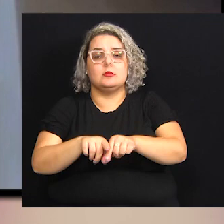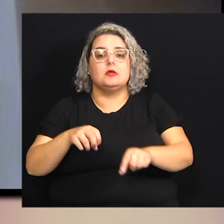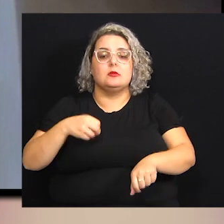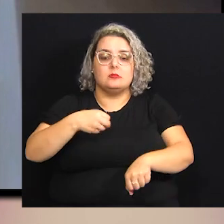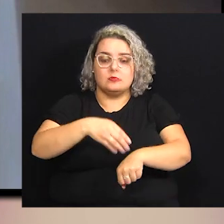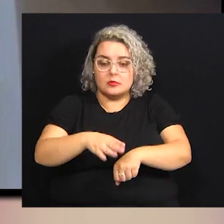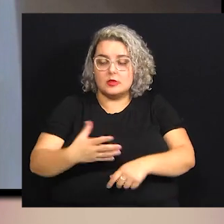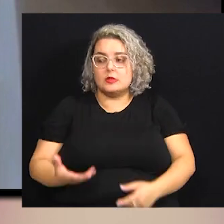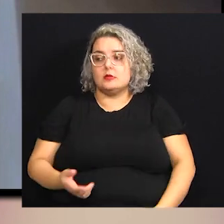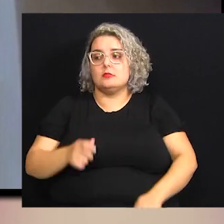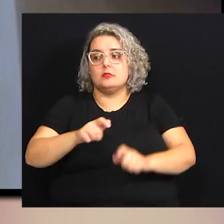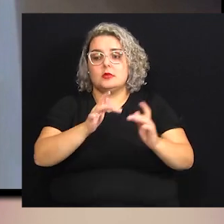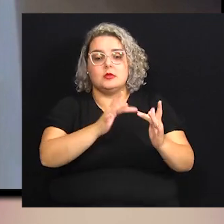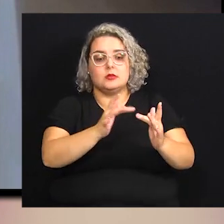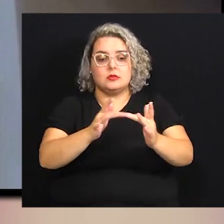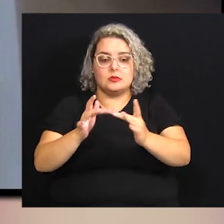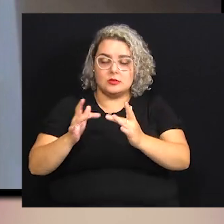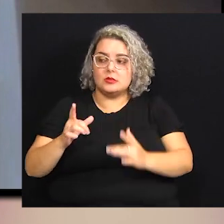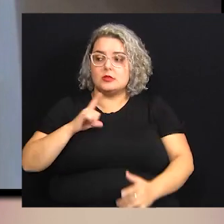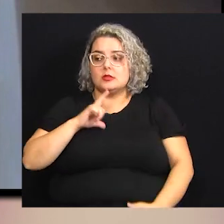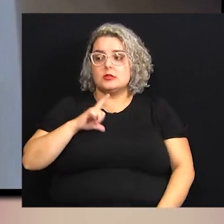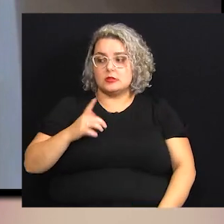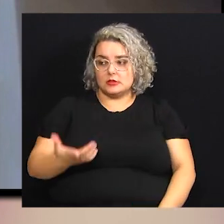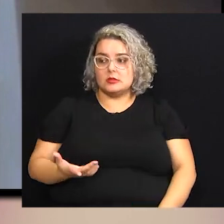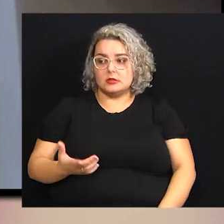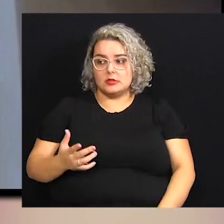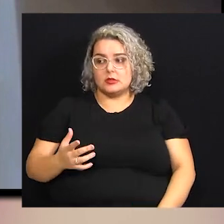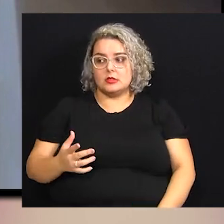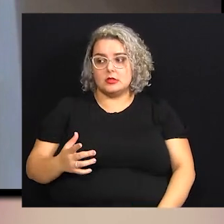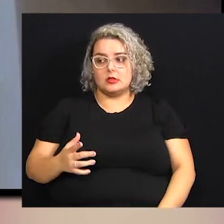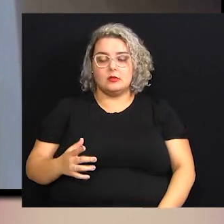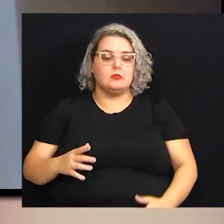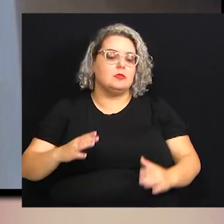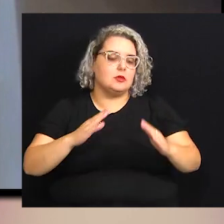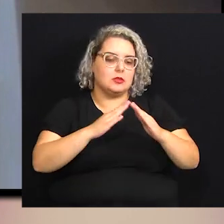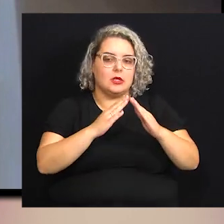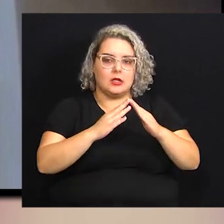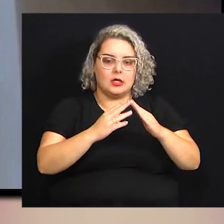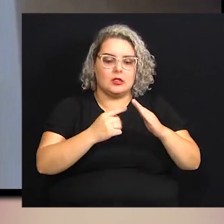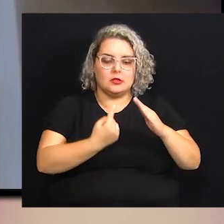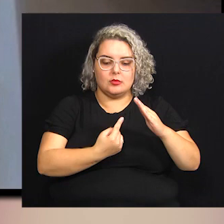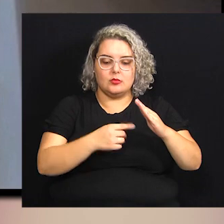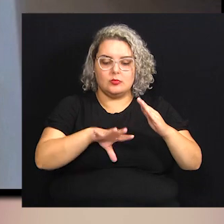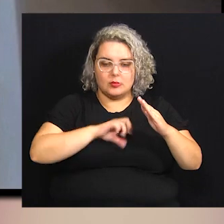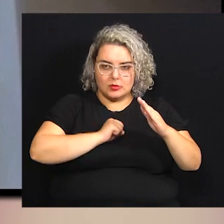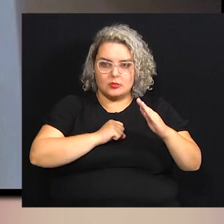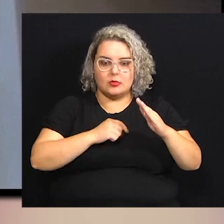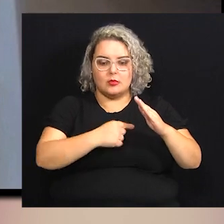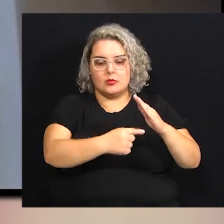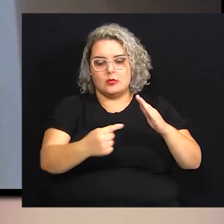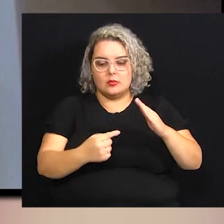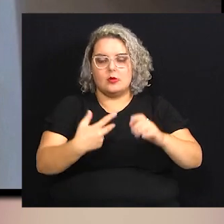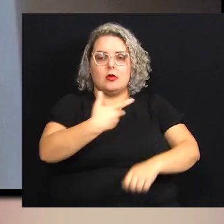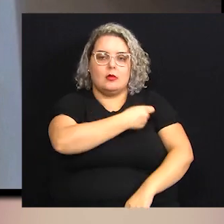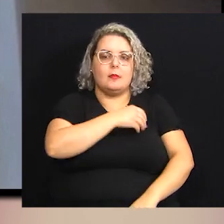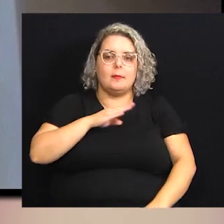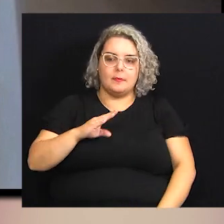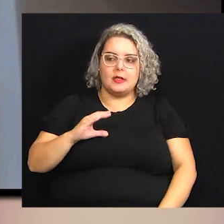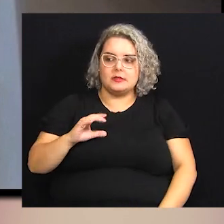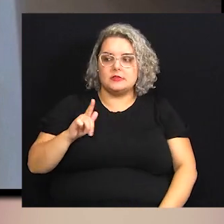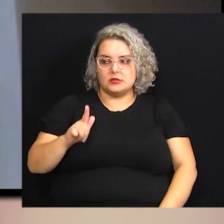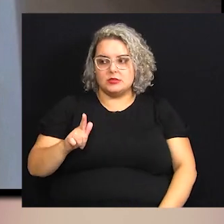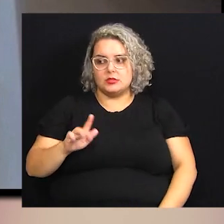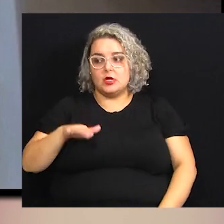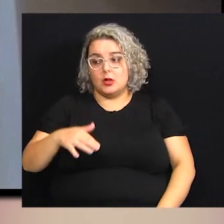em pacientes contactantes de pacientes que têm hanseníase. E o exame físico também, né? A partir do momento que